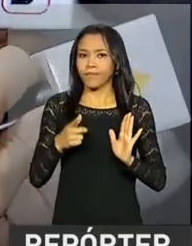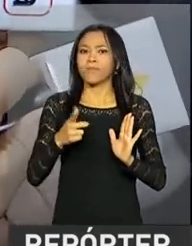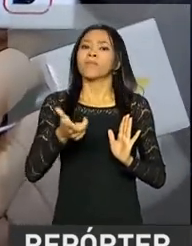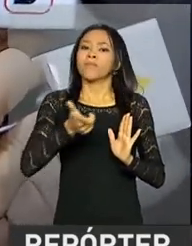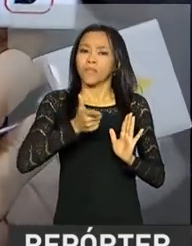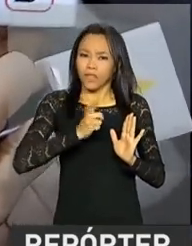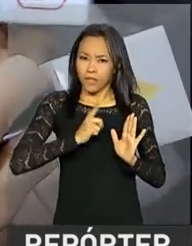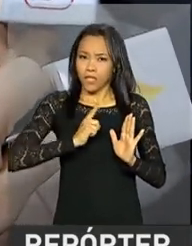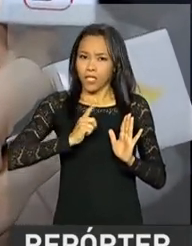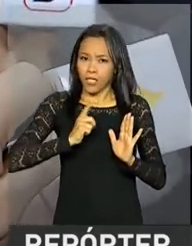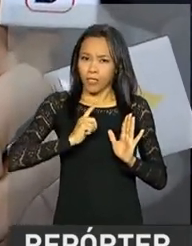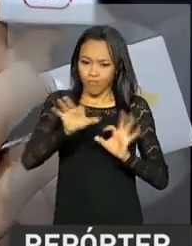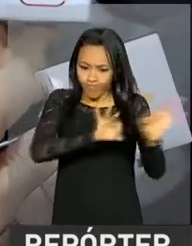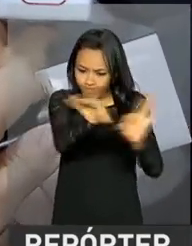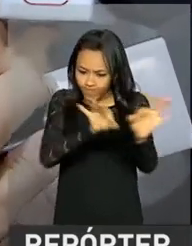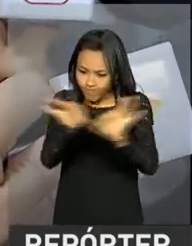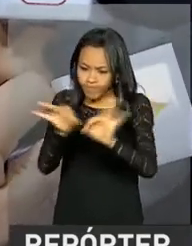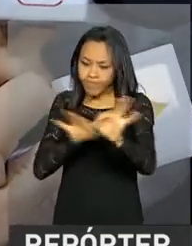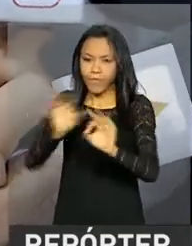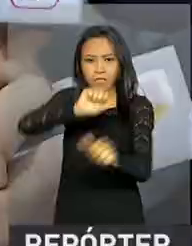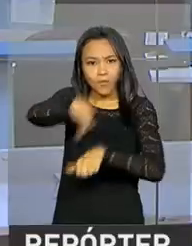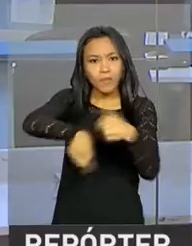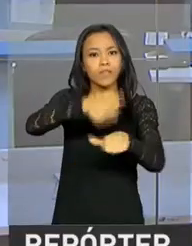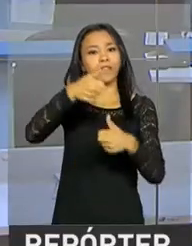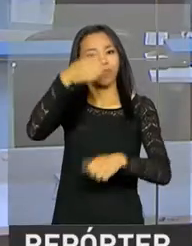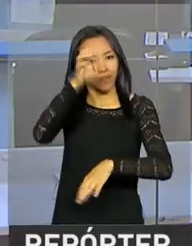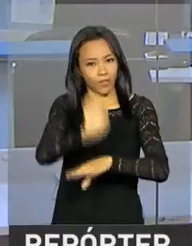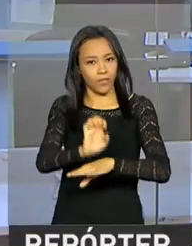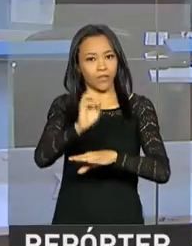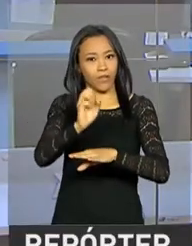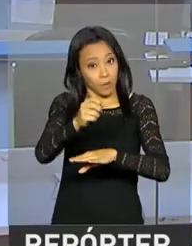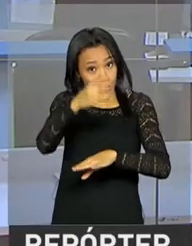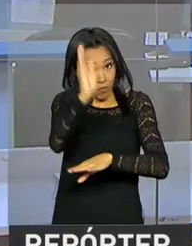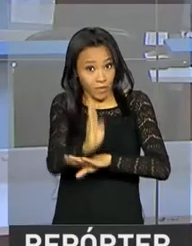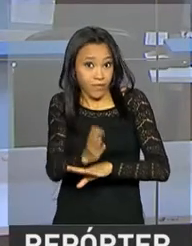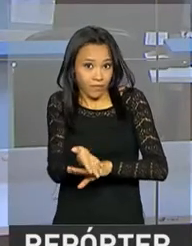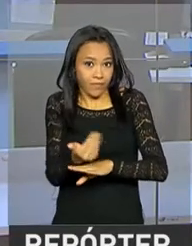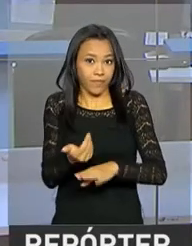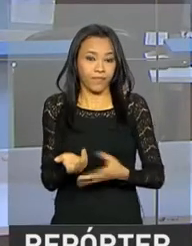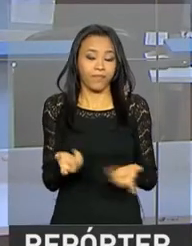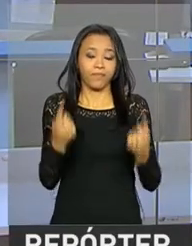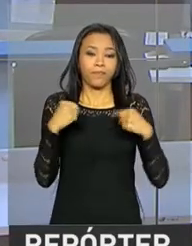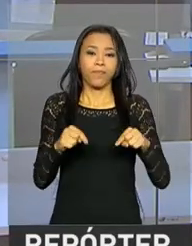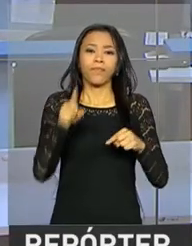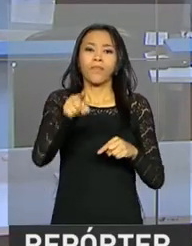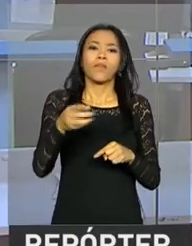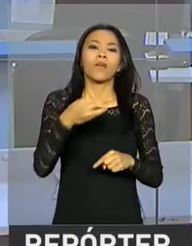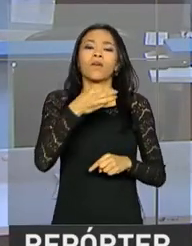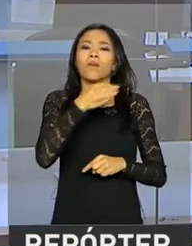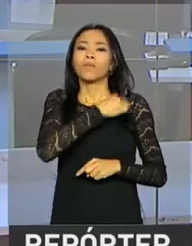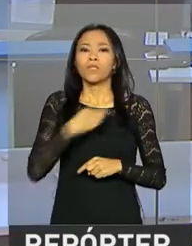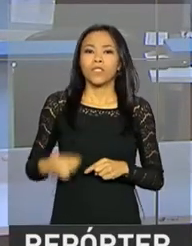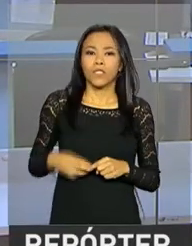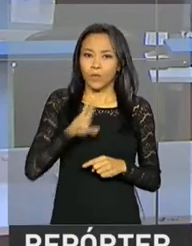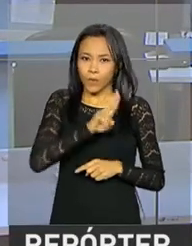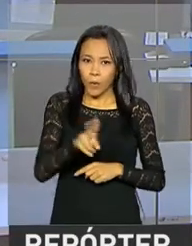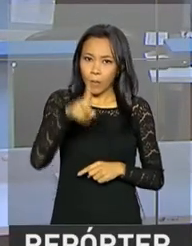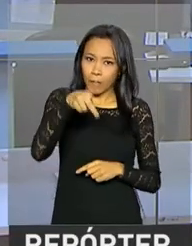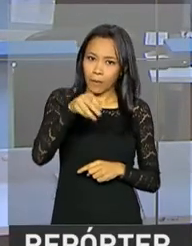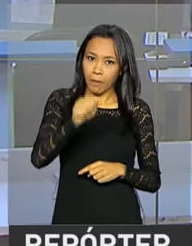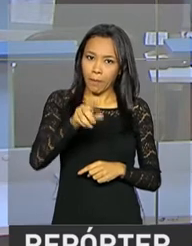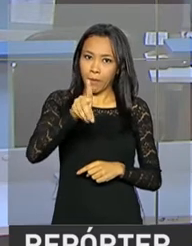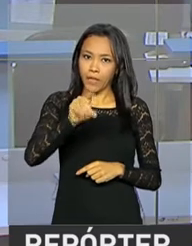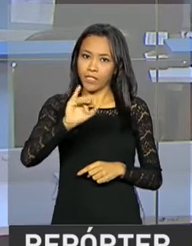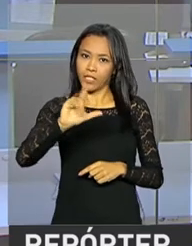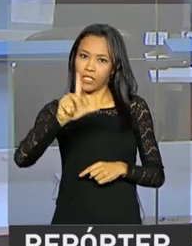a reforma do Estado brasileiro, é uma Câmara reformista. E o ministro-chefe da Casa Civil, Eliseu Padilha, em entrevista a uma